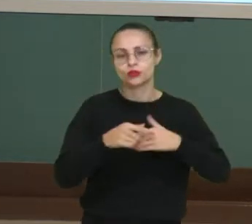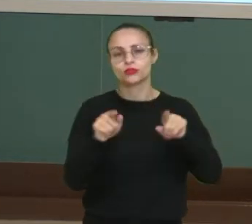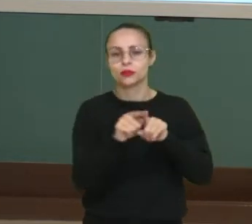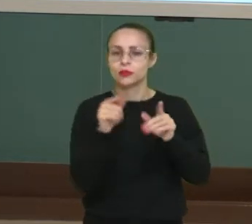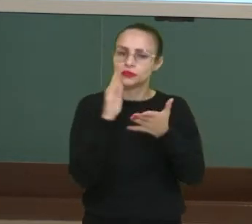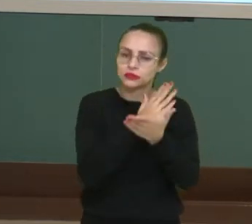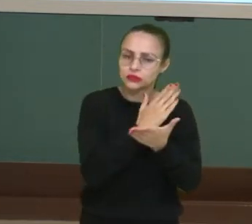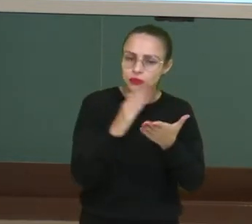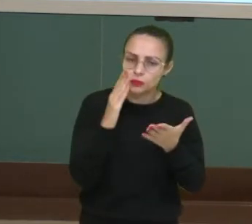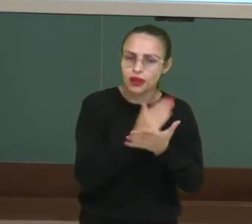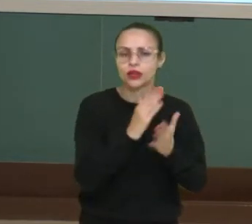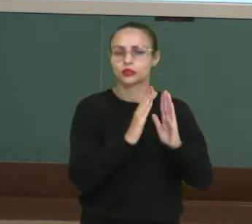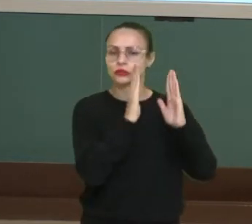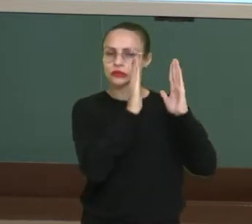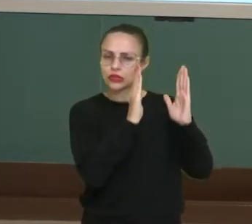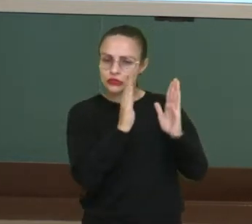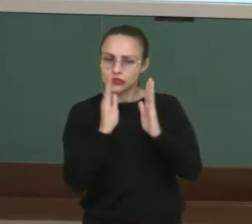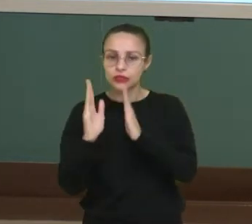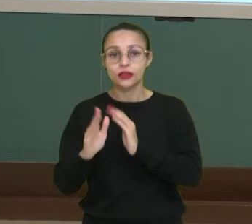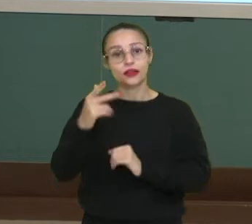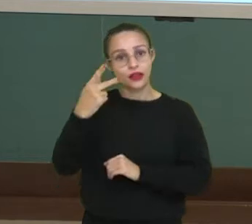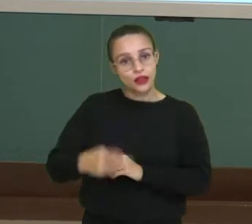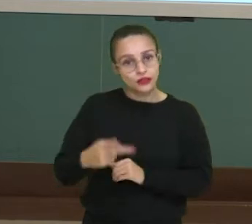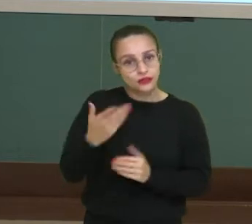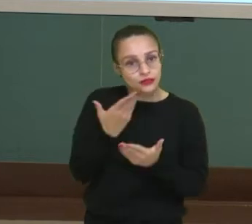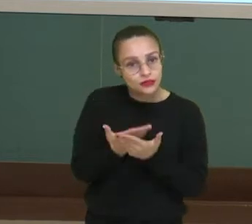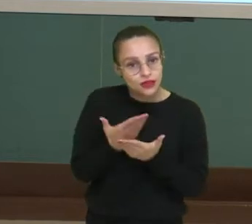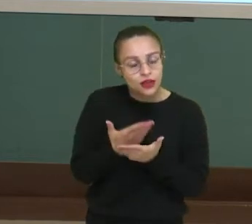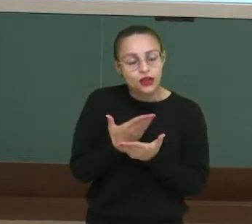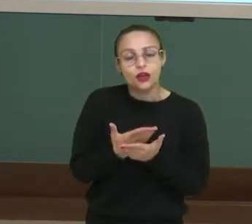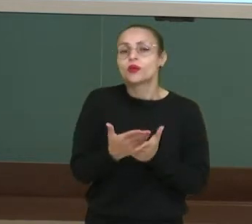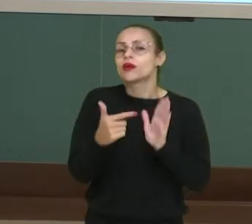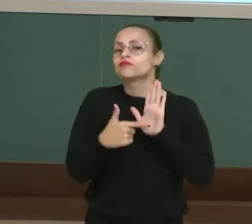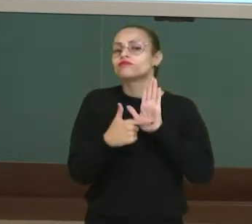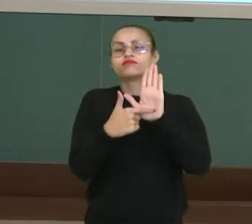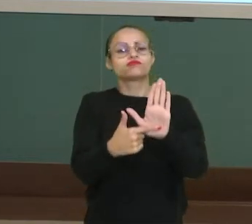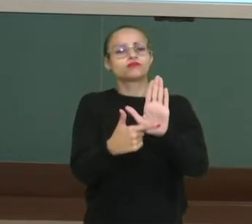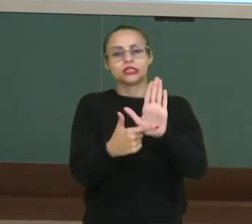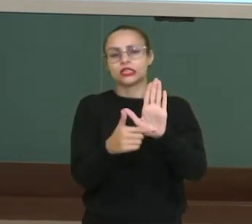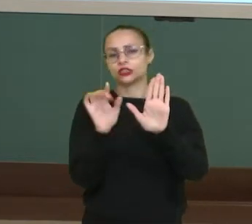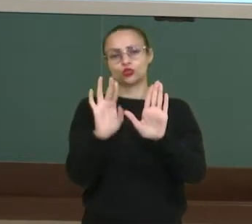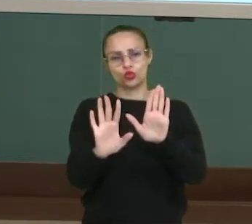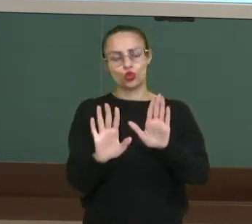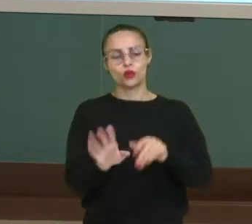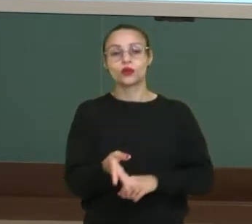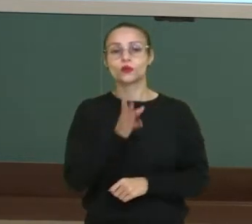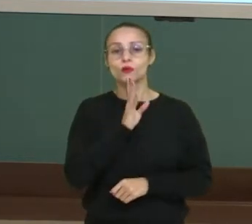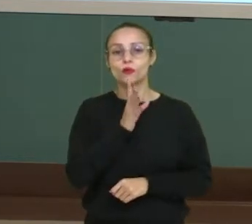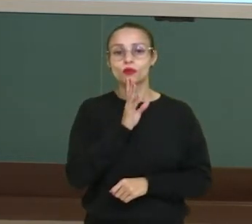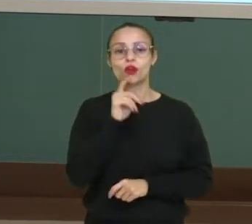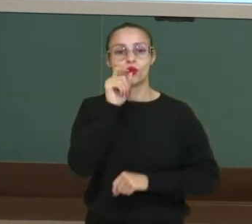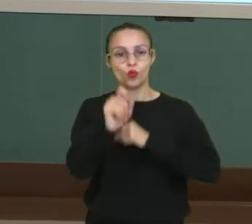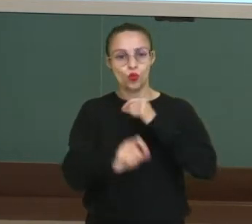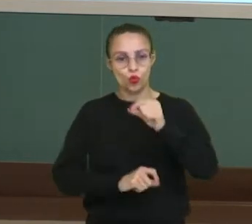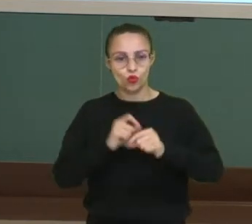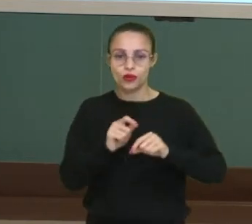partes. Lembrando que nessa aula é um primeiro contato. Reconhecer que a